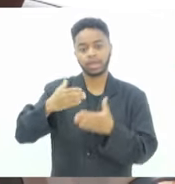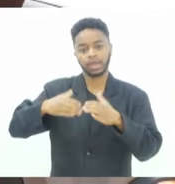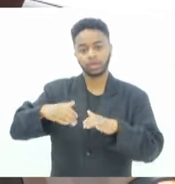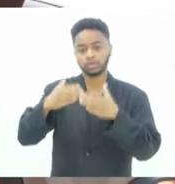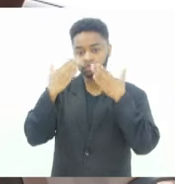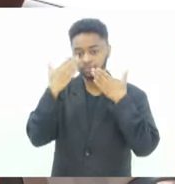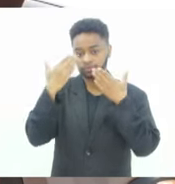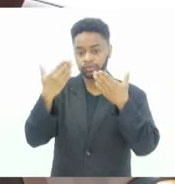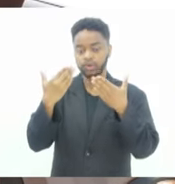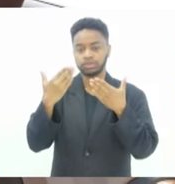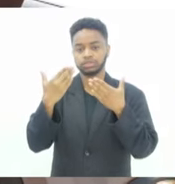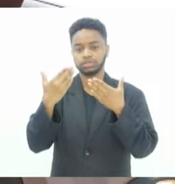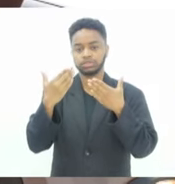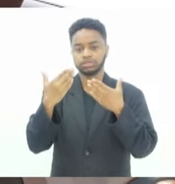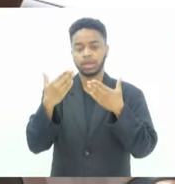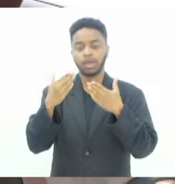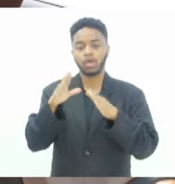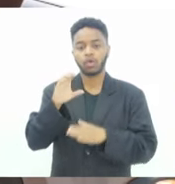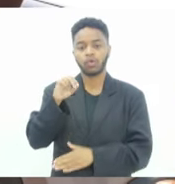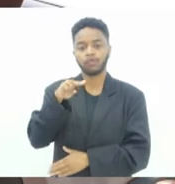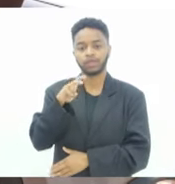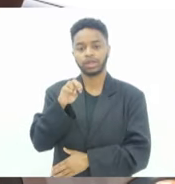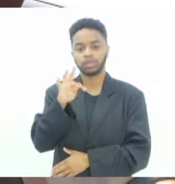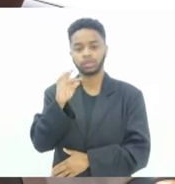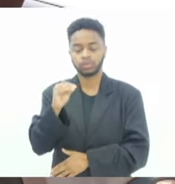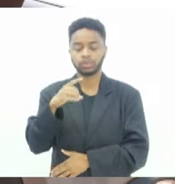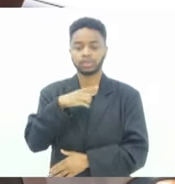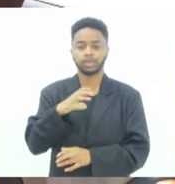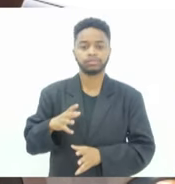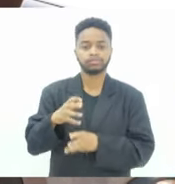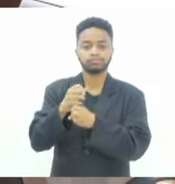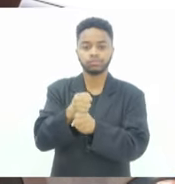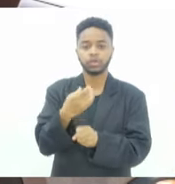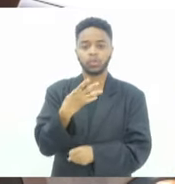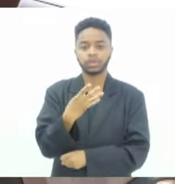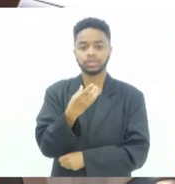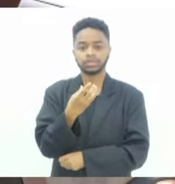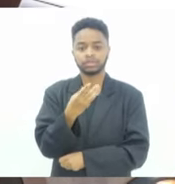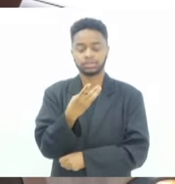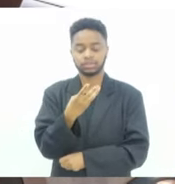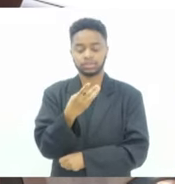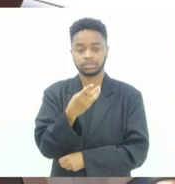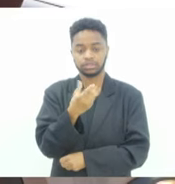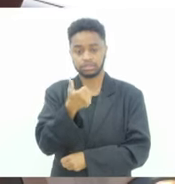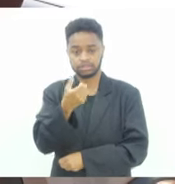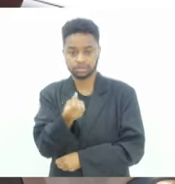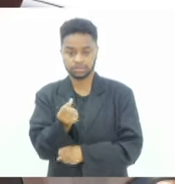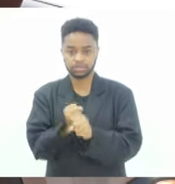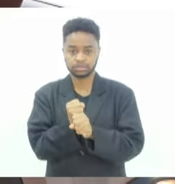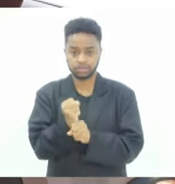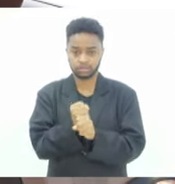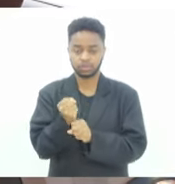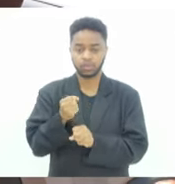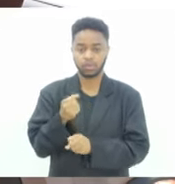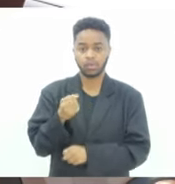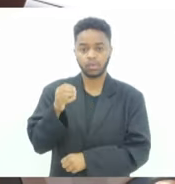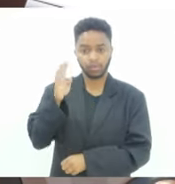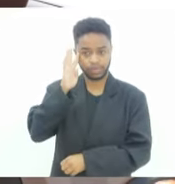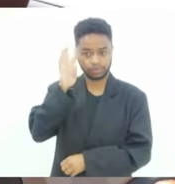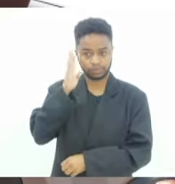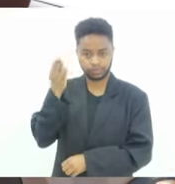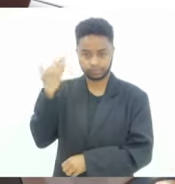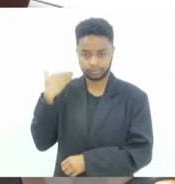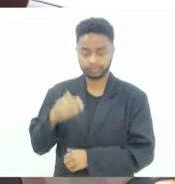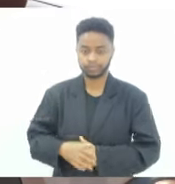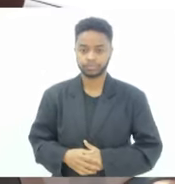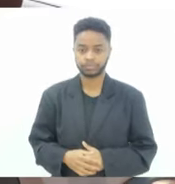Antônio, que comemorou 416 anos de fundação na última terça-feira, dia 4 de junho. Ao meu lado, o Frei Gustavo Medella.